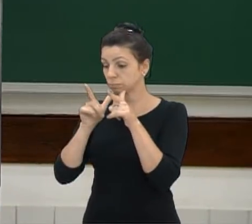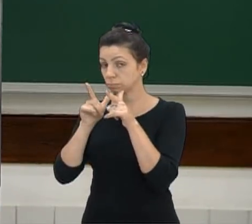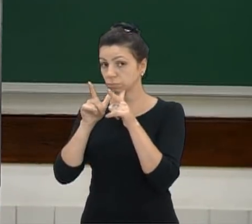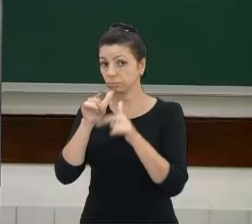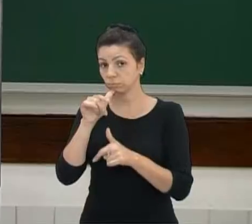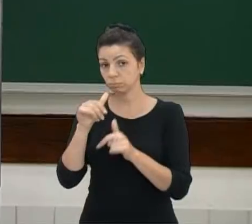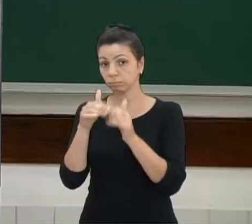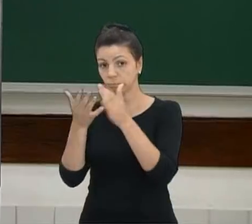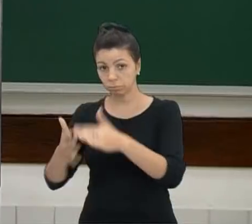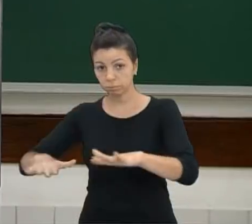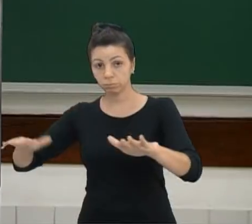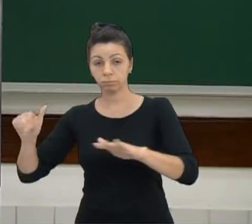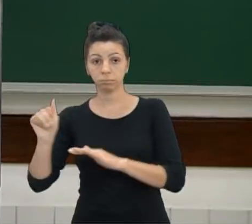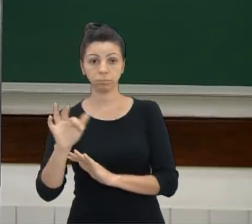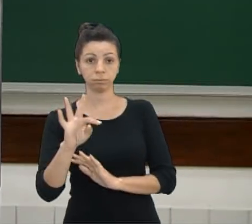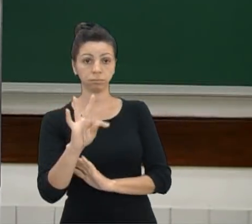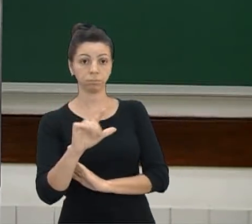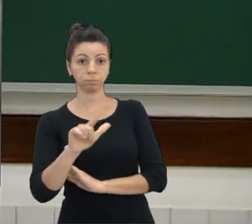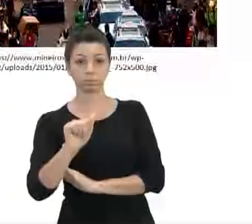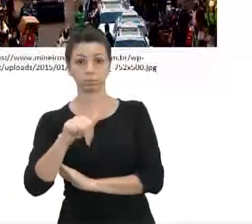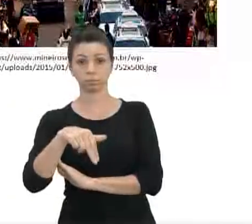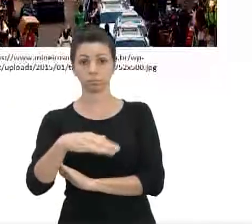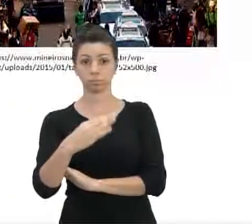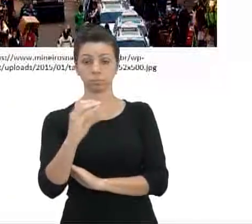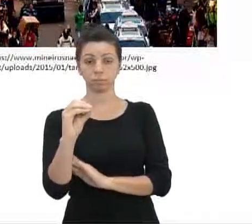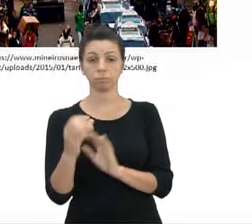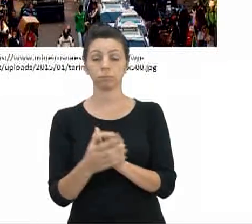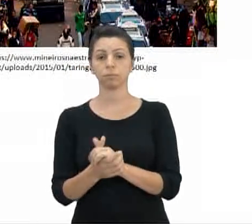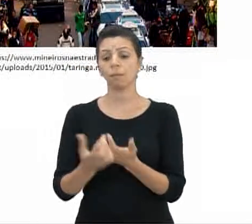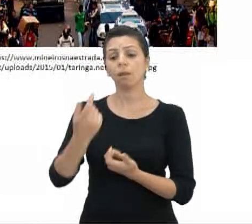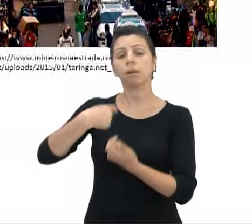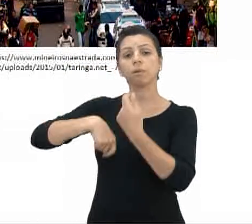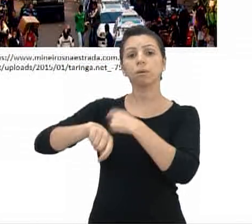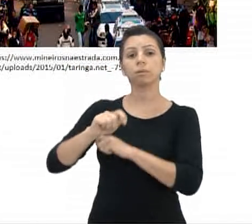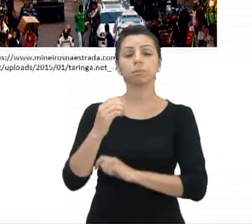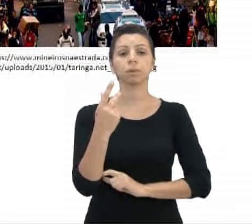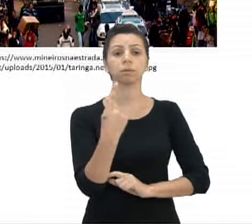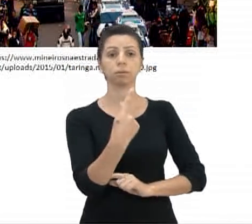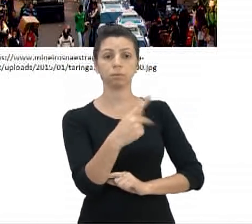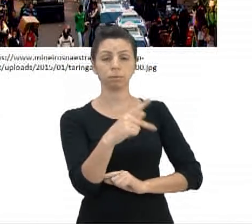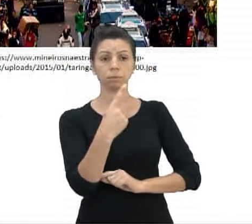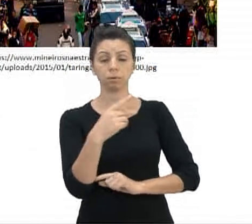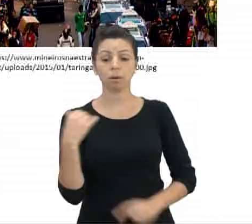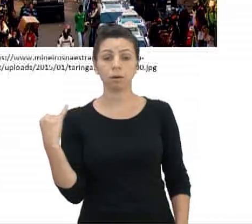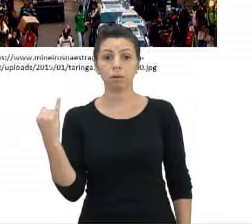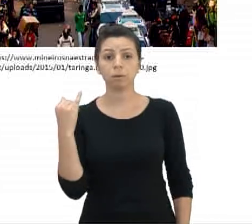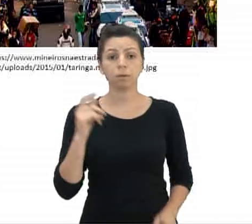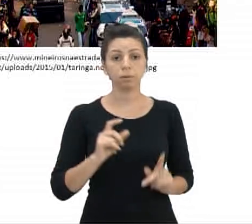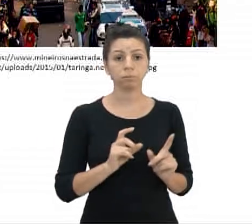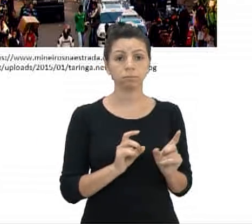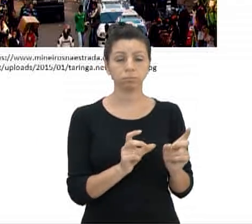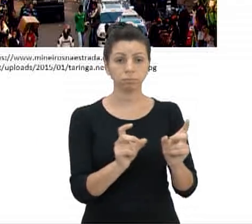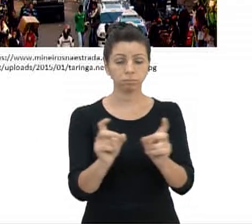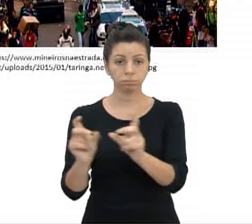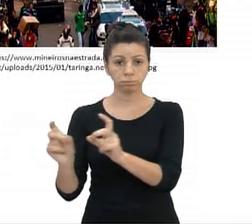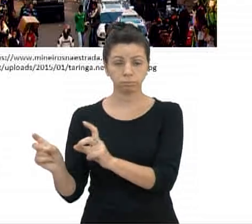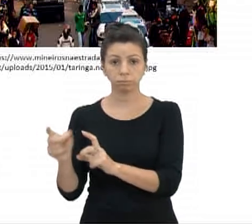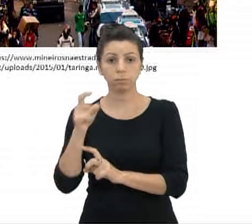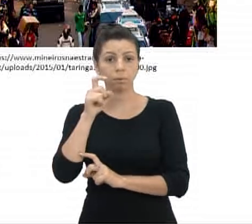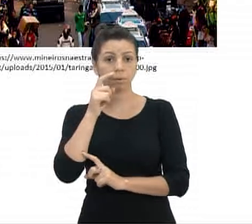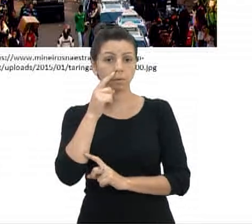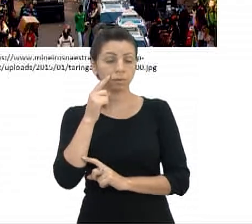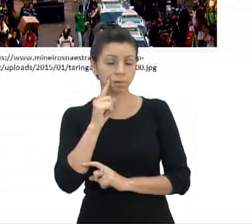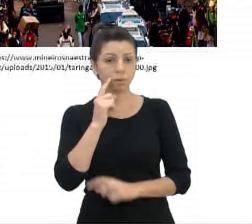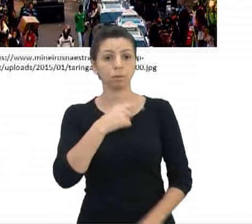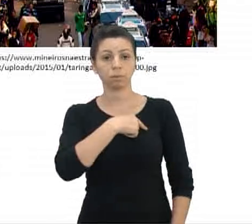E dando continuidade aqui, ó, a economia do Paraguai ela é pautada na importação de produtos da China e revenda aos